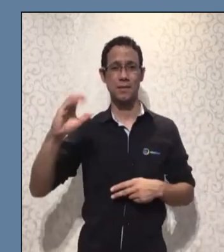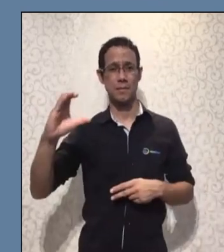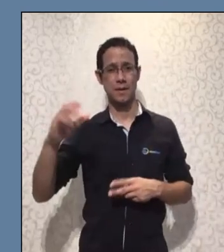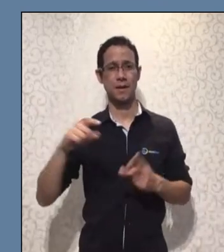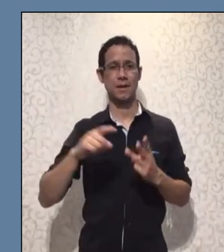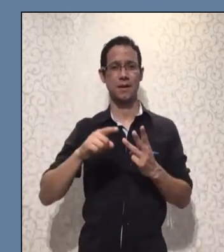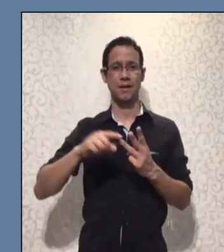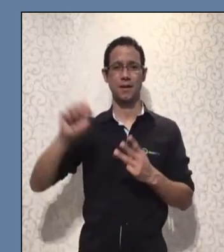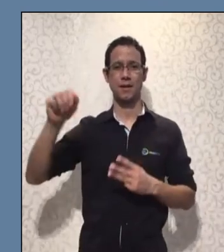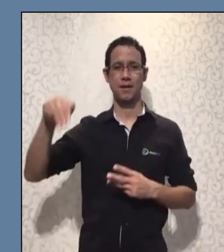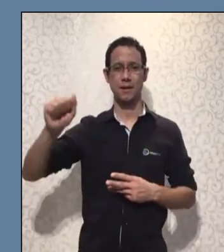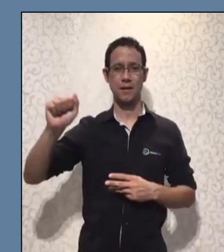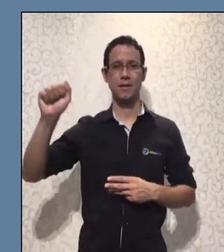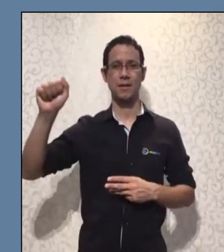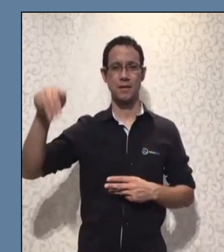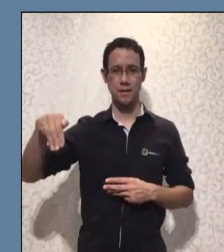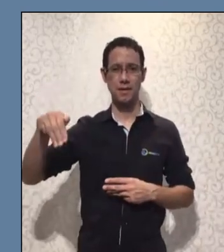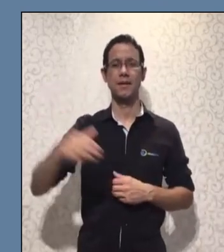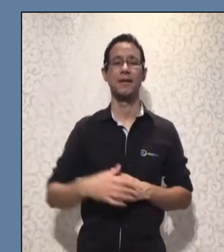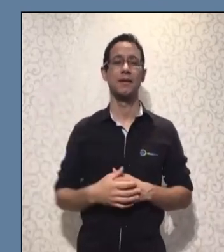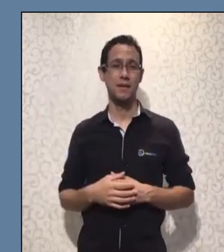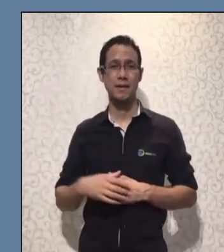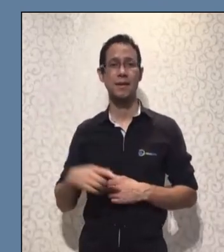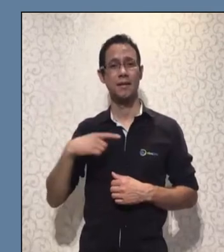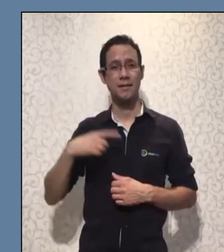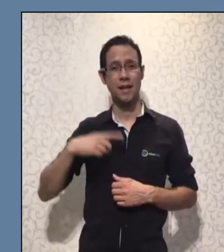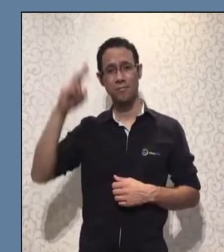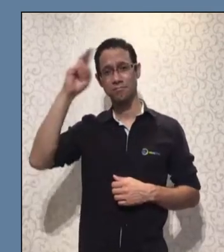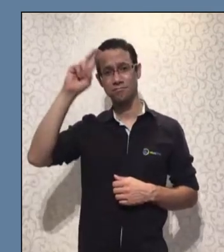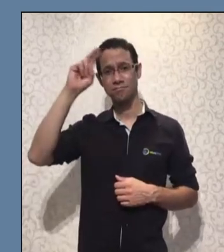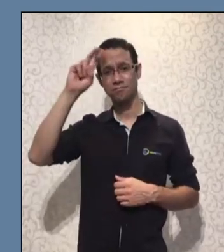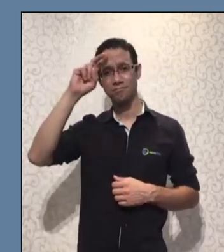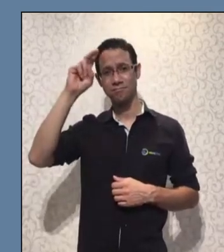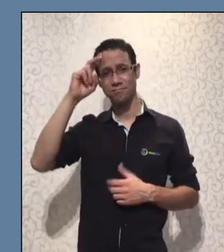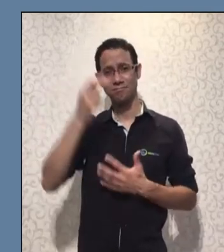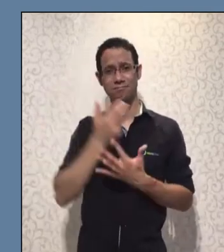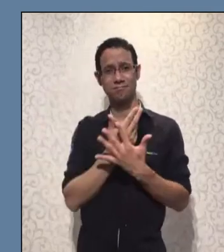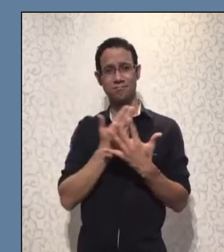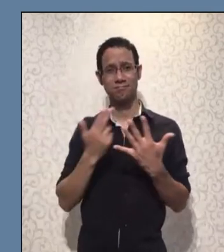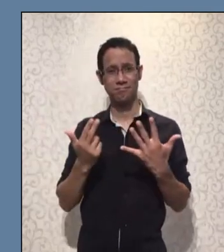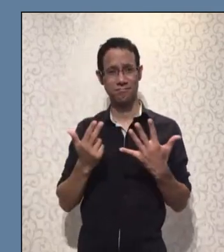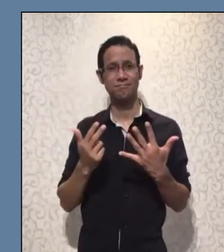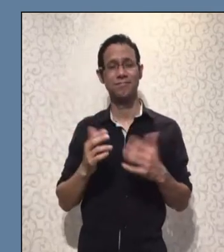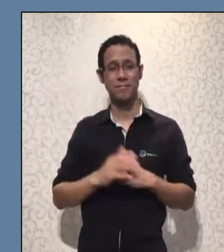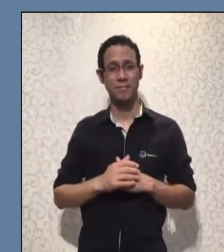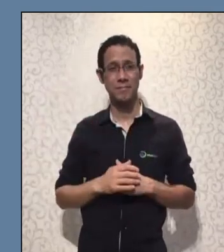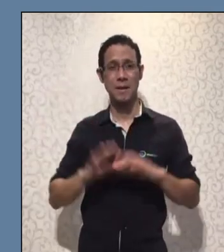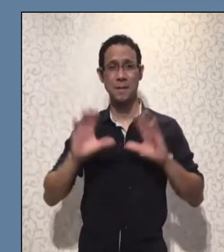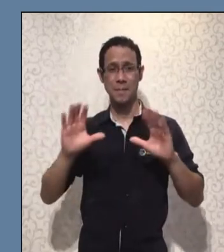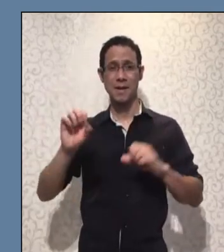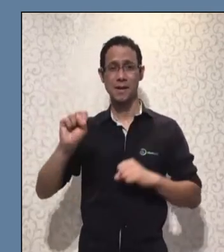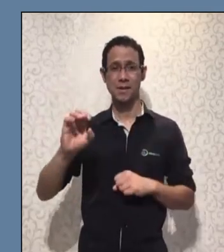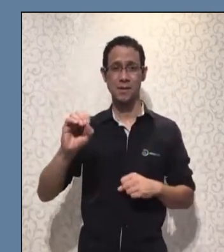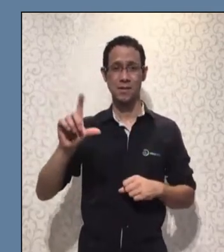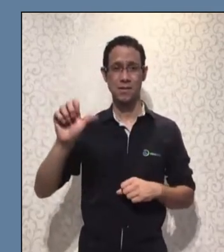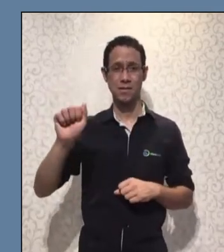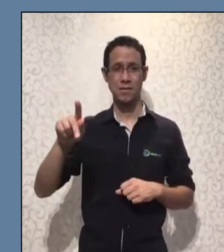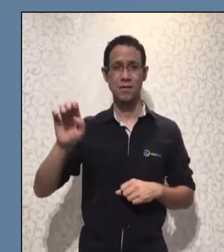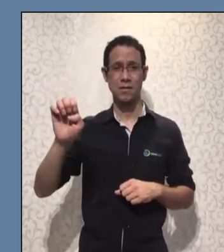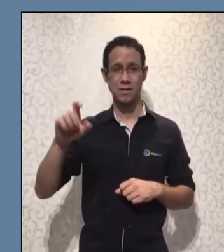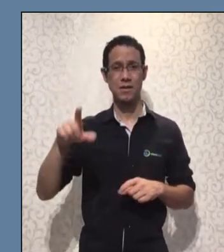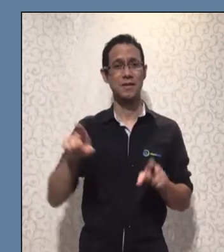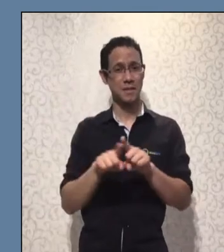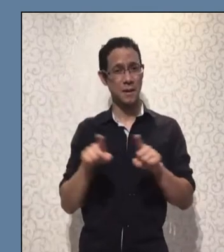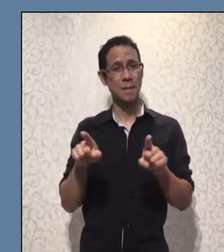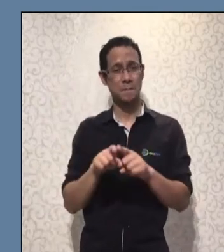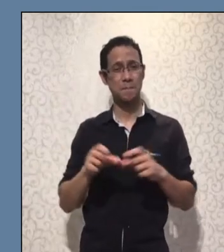muitas lembranças e tal. Agora, o que a Solange falou, que eu me lembrei também, um trabalho que a gente fez que